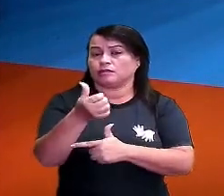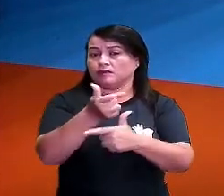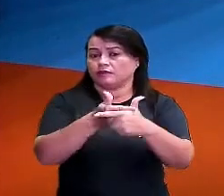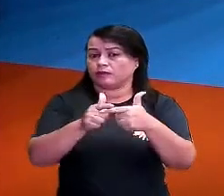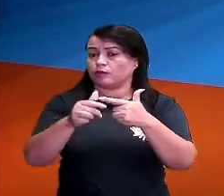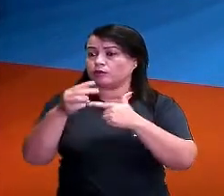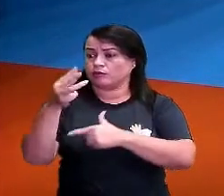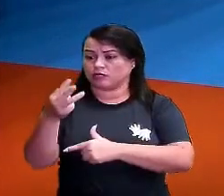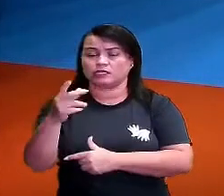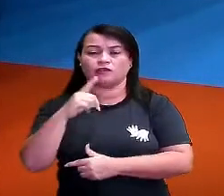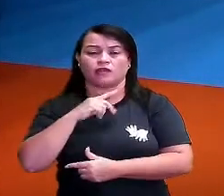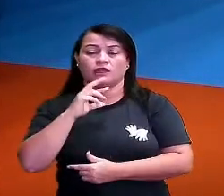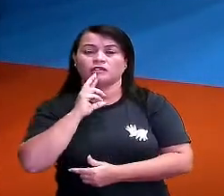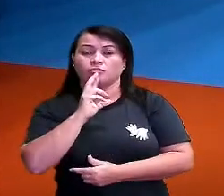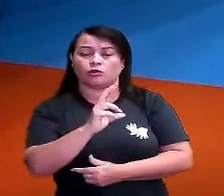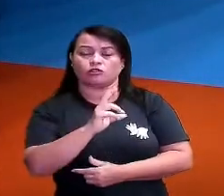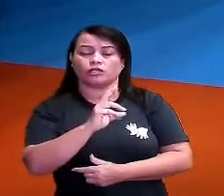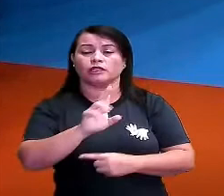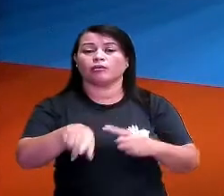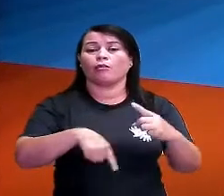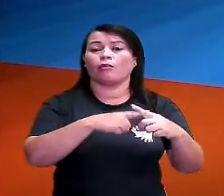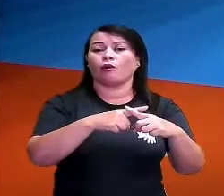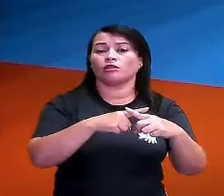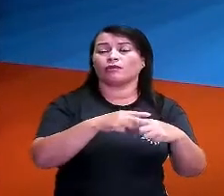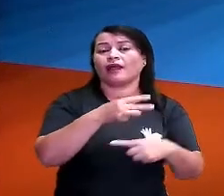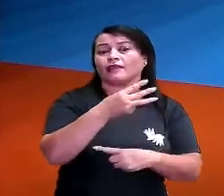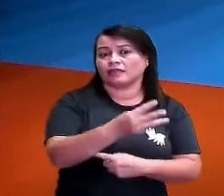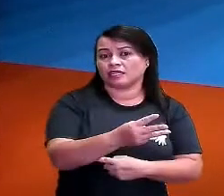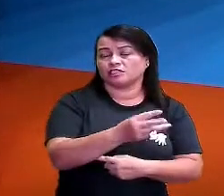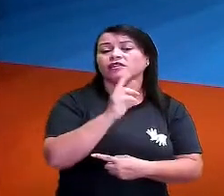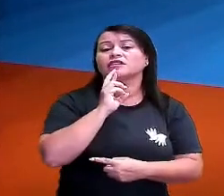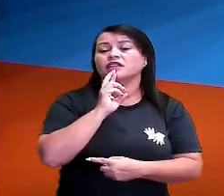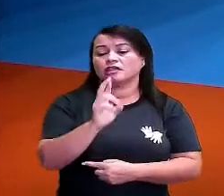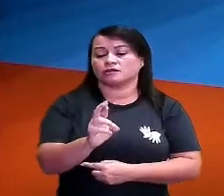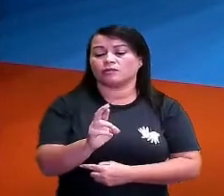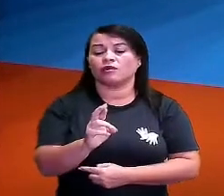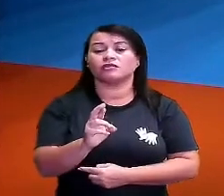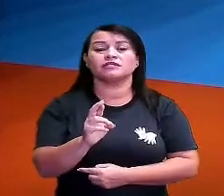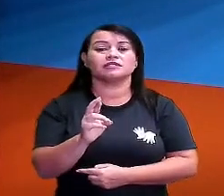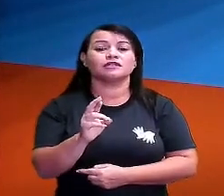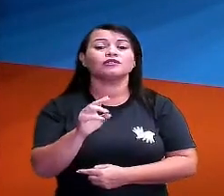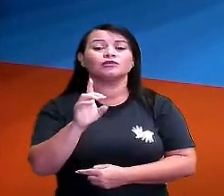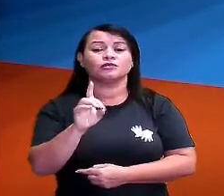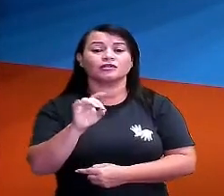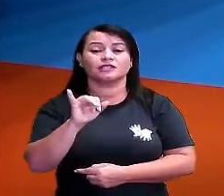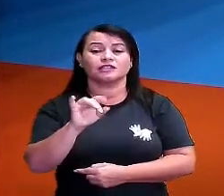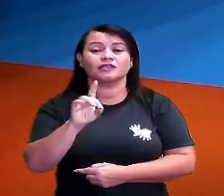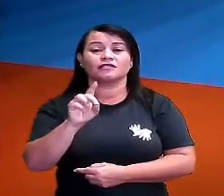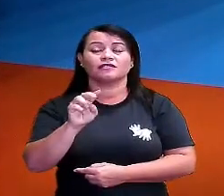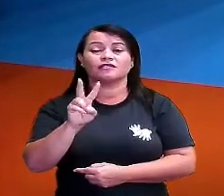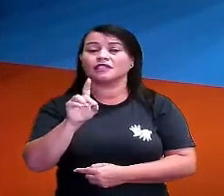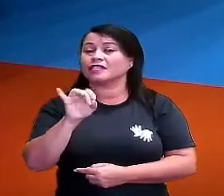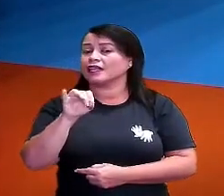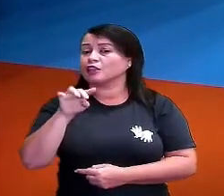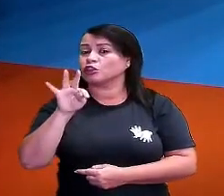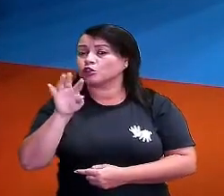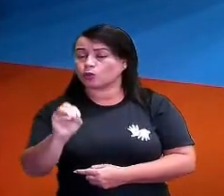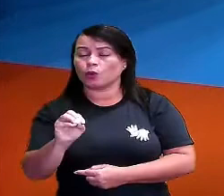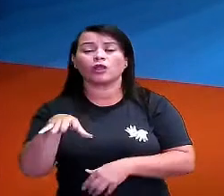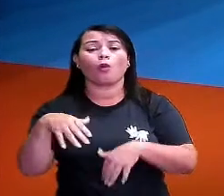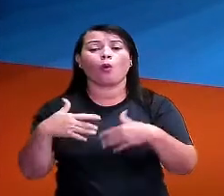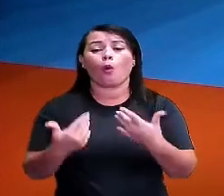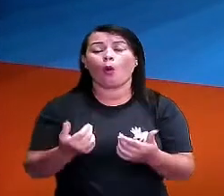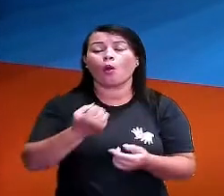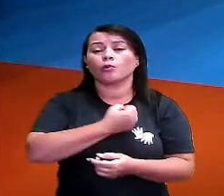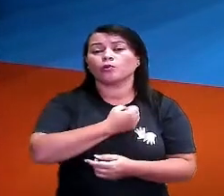que multiplicado a 3 vai dar o valor do dividendo, tá? Então, que número multiplicado a